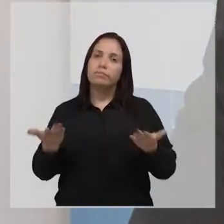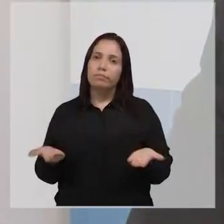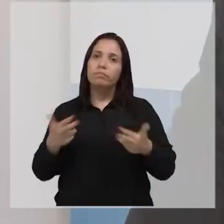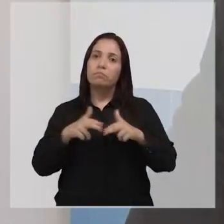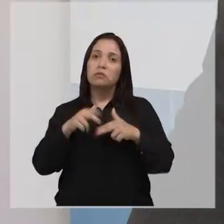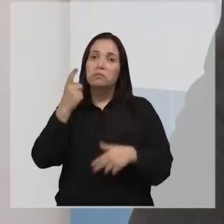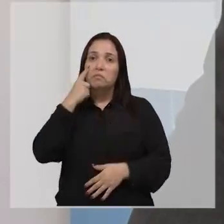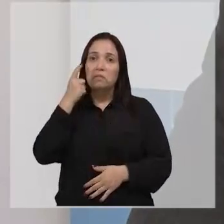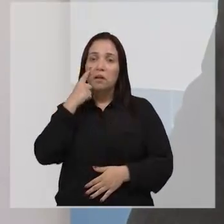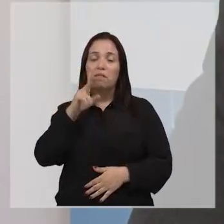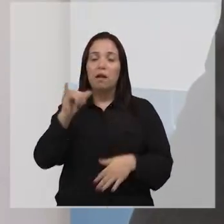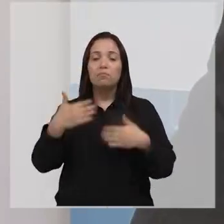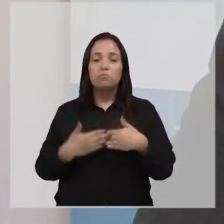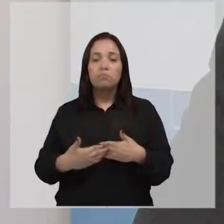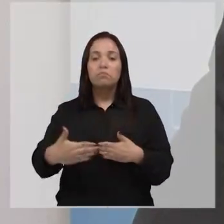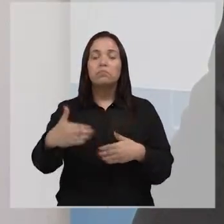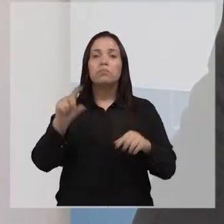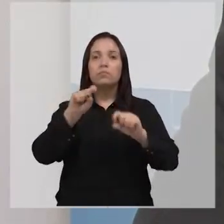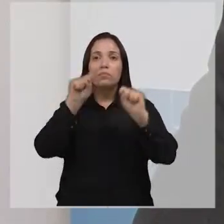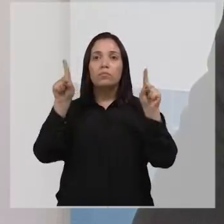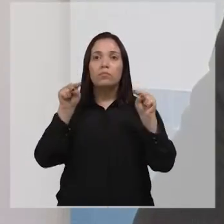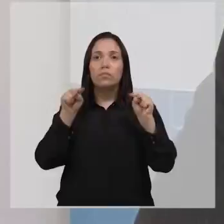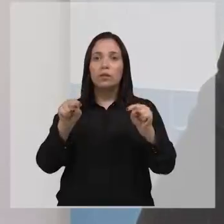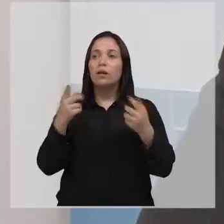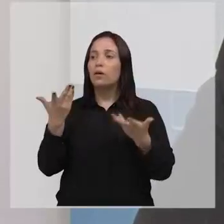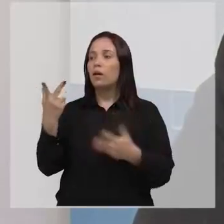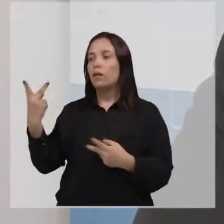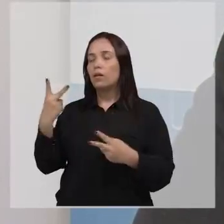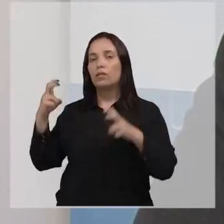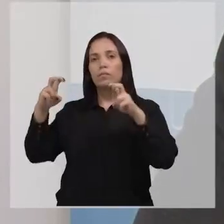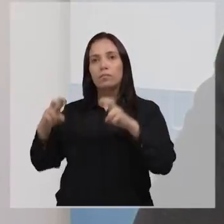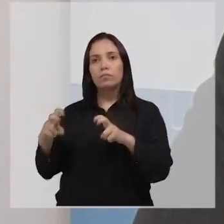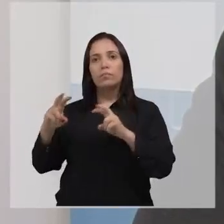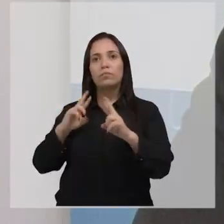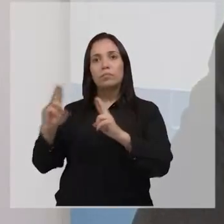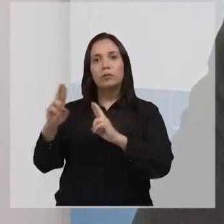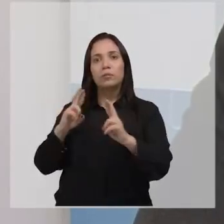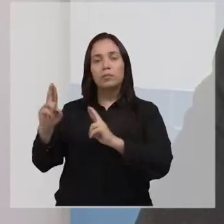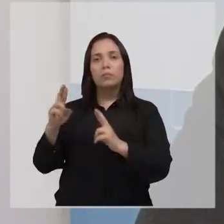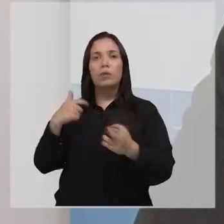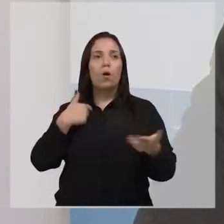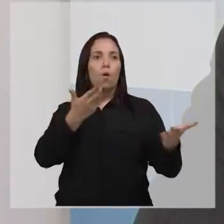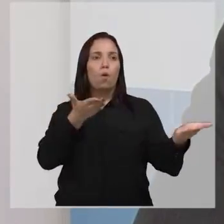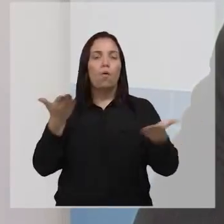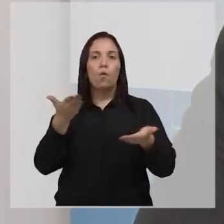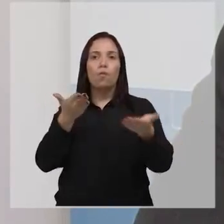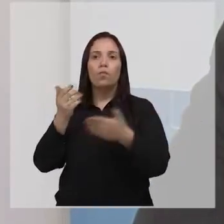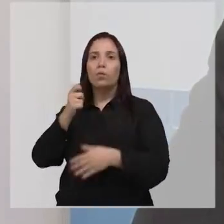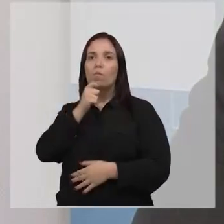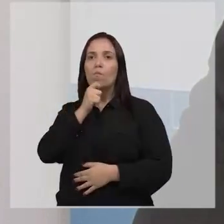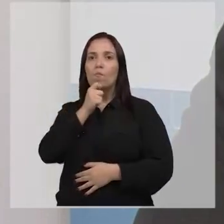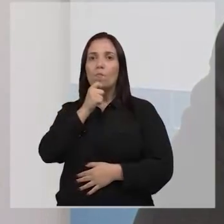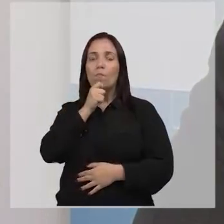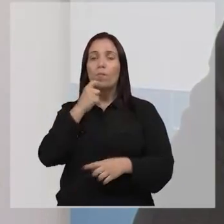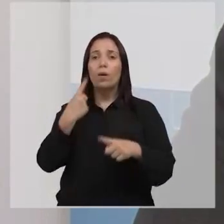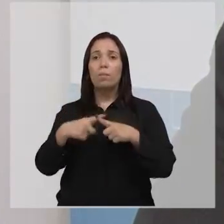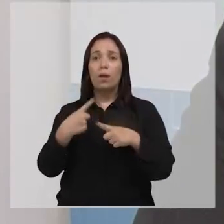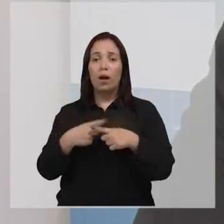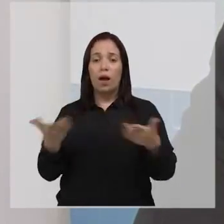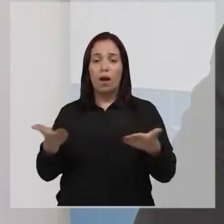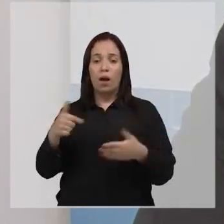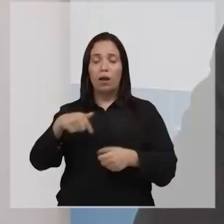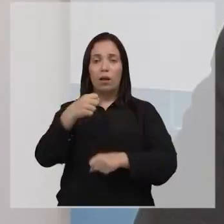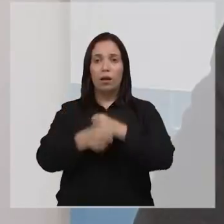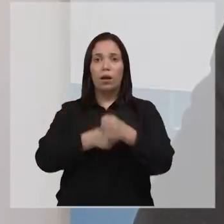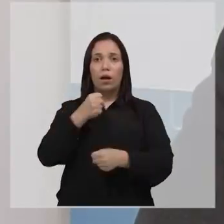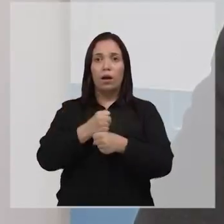que a gente espera. Vamos analisar isso aqui para frente. Eu estou chamando mais o Luiz aqui, estou nem sem trazer convidados políticos, porque o Brasil, no ano de eleição,